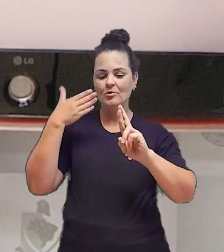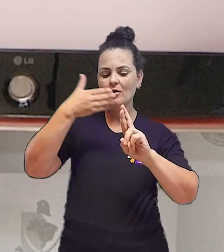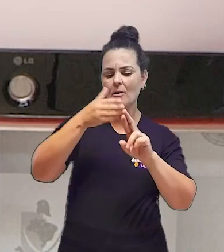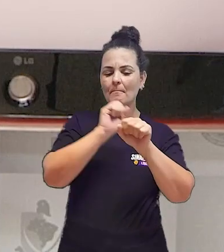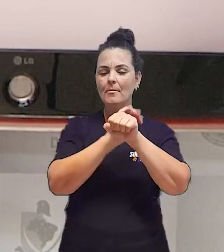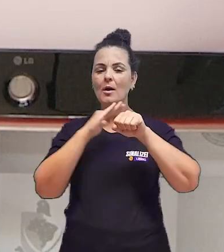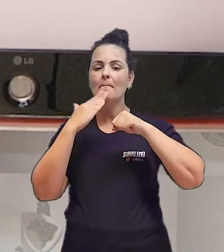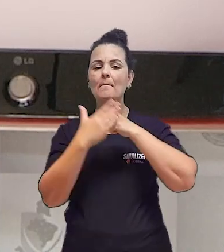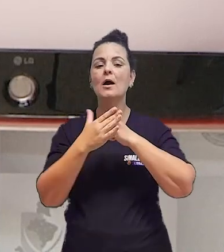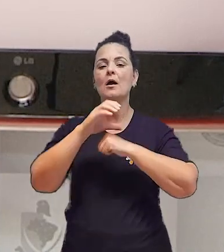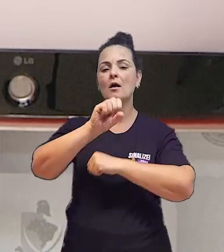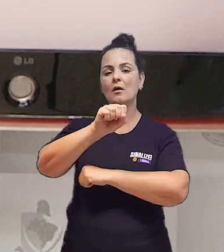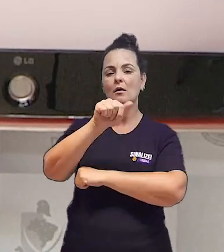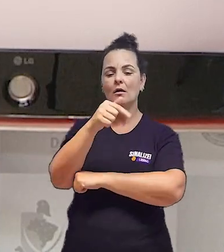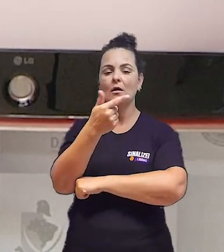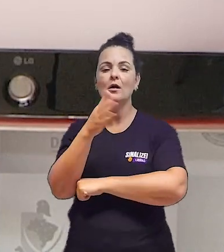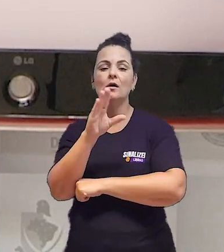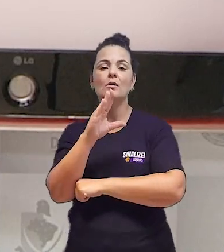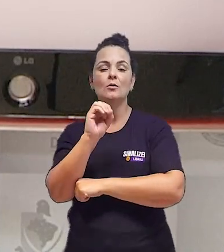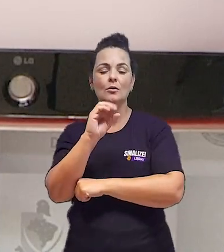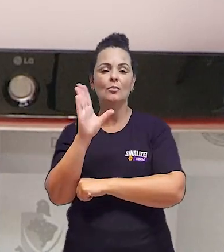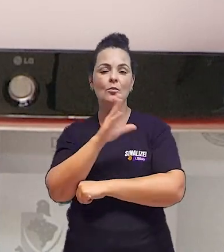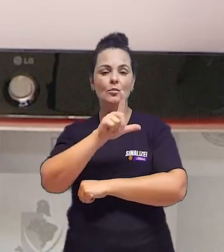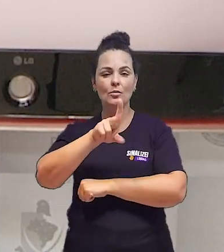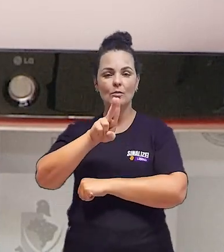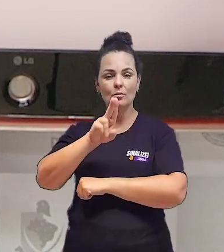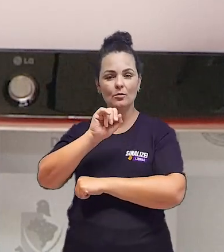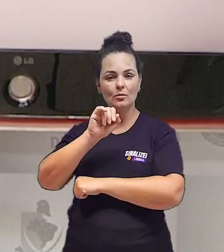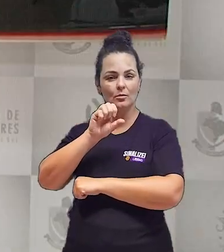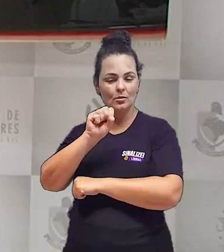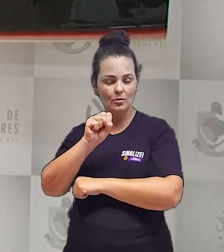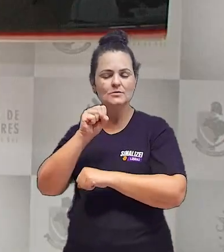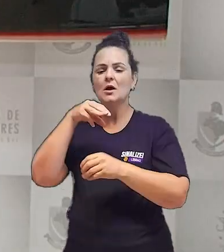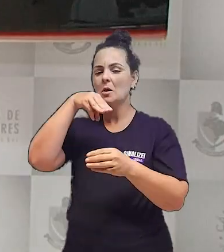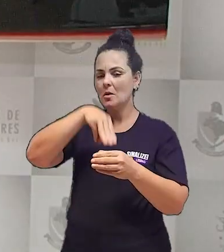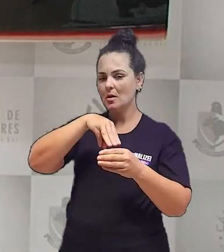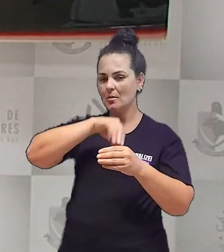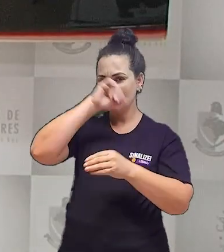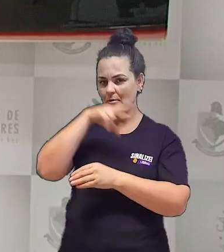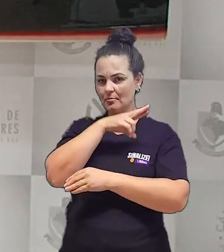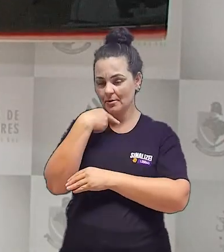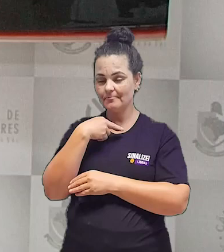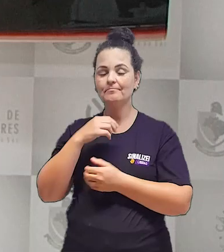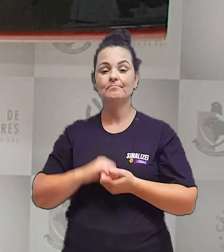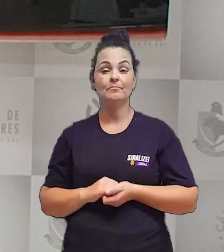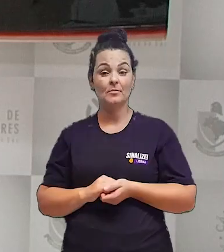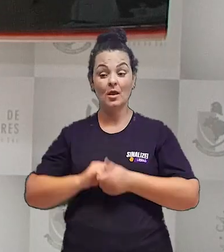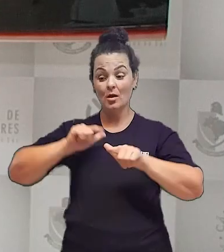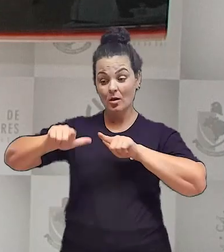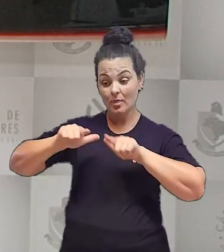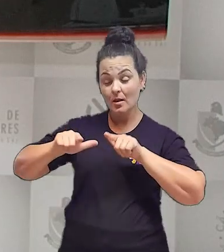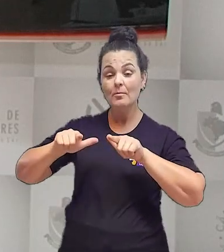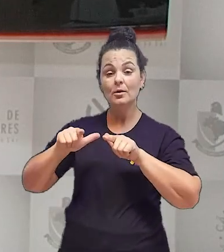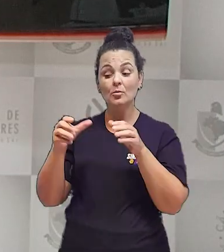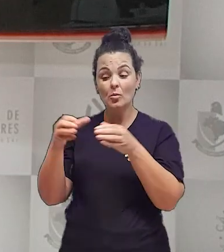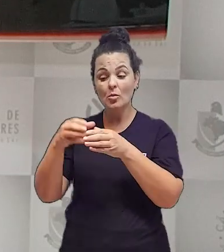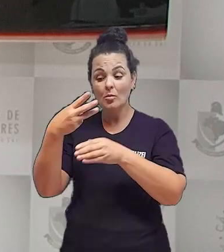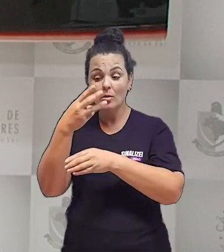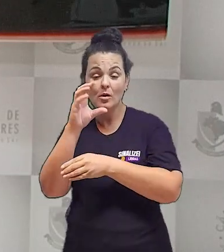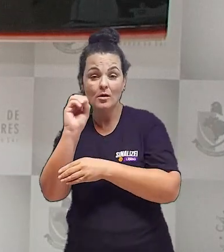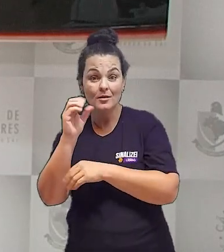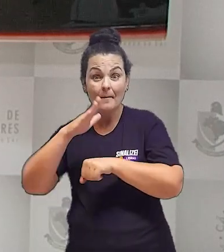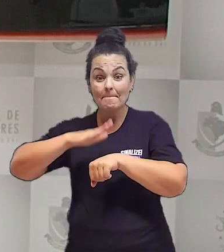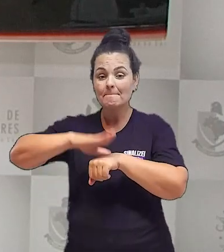referência no bairro São Luís em todo o município de Jaraguá do Sul com uma equipe dedicada de 30 colaboradores